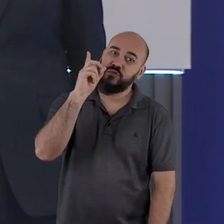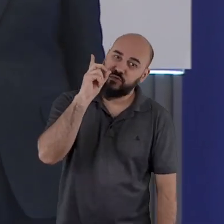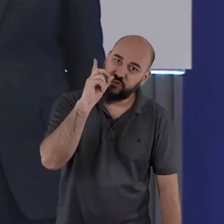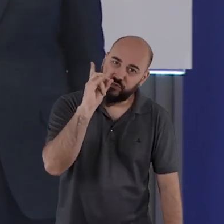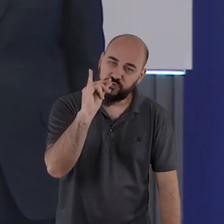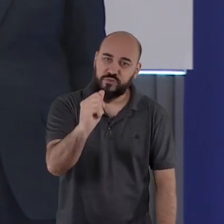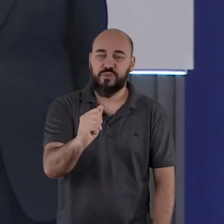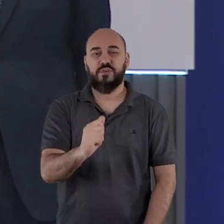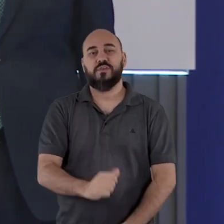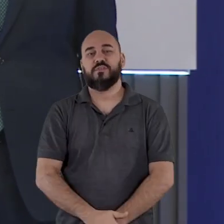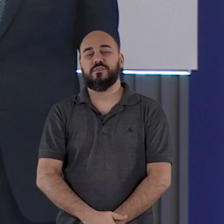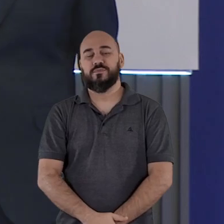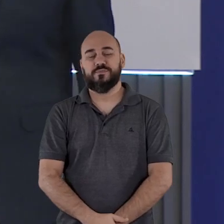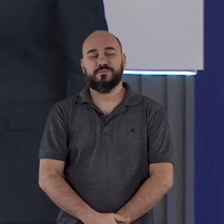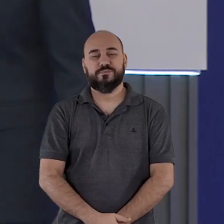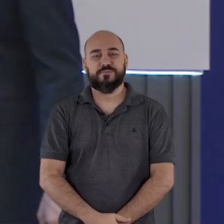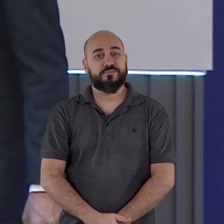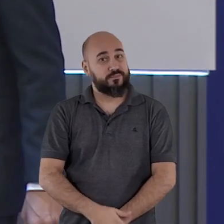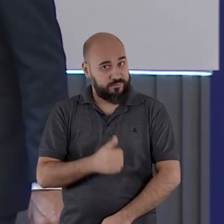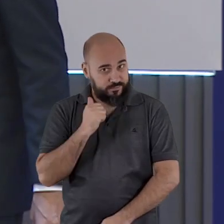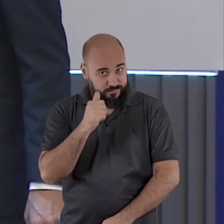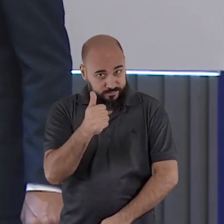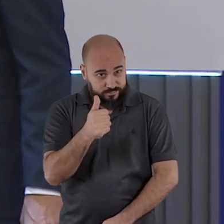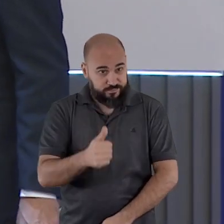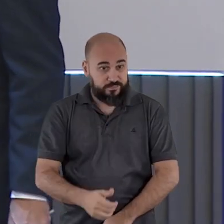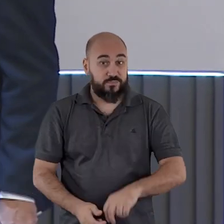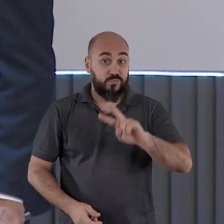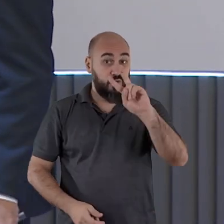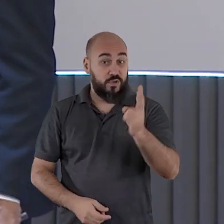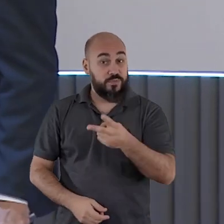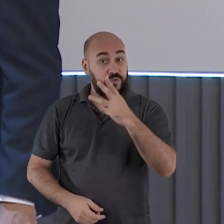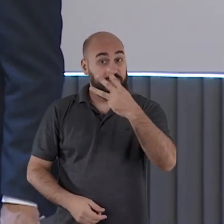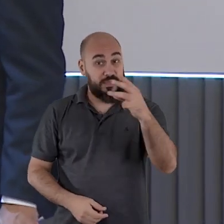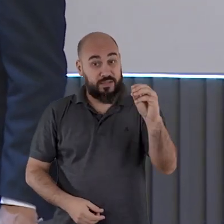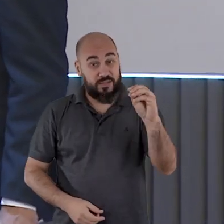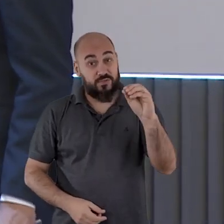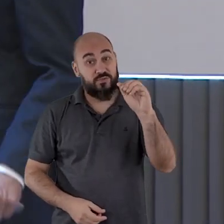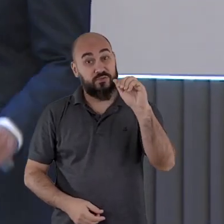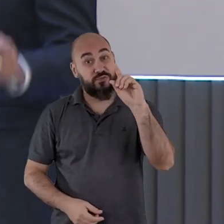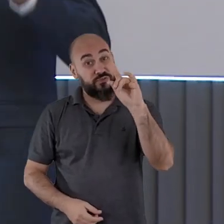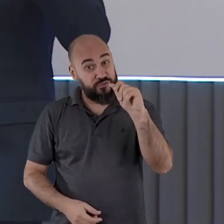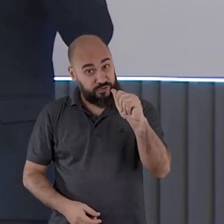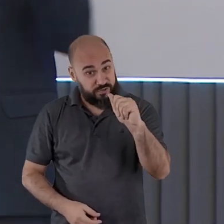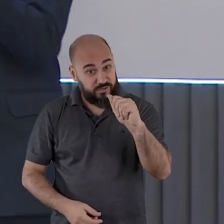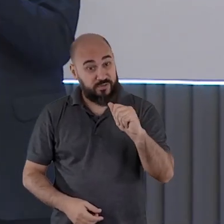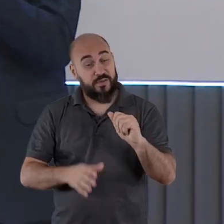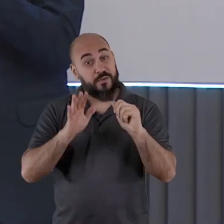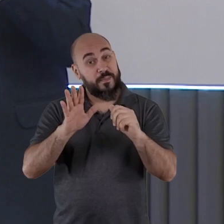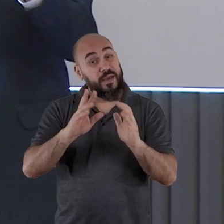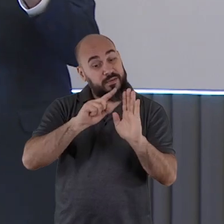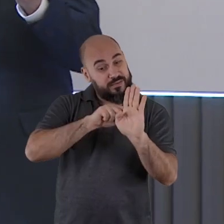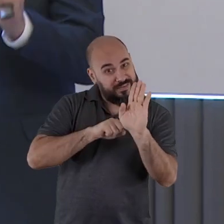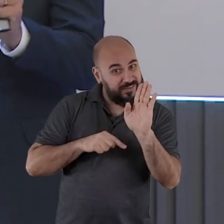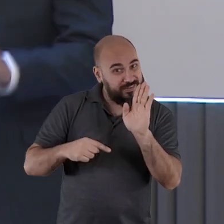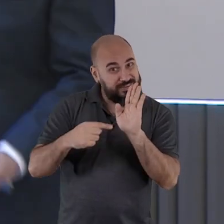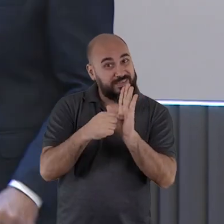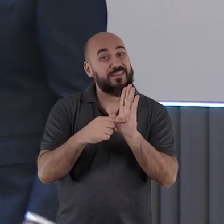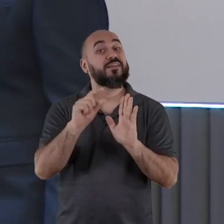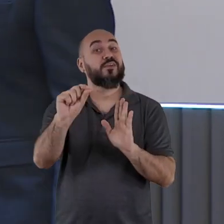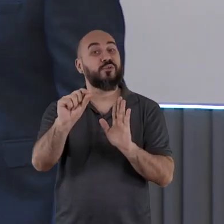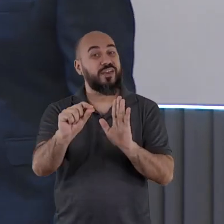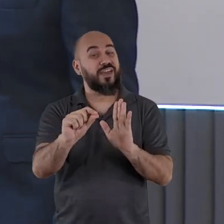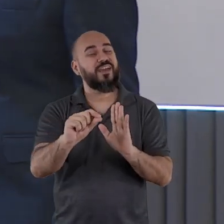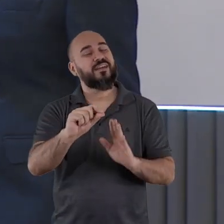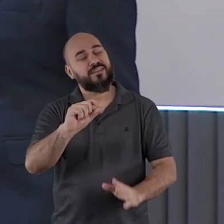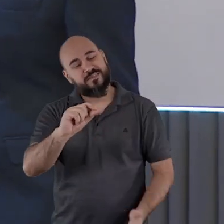2.300 dias. Tá bom? 2.300 dias, mas dentro do princípio daquela redução, um dia vale um